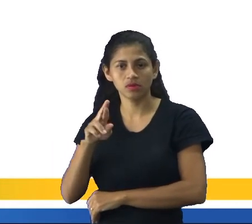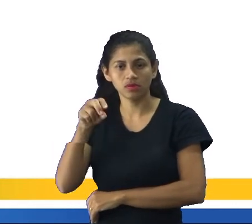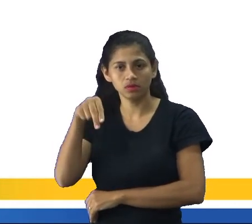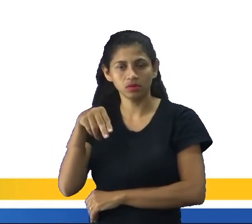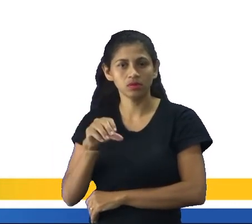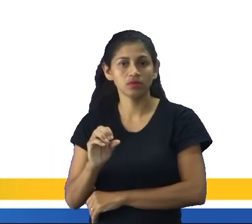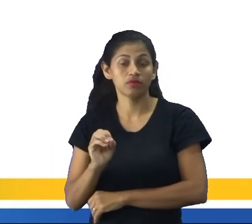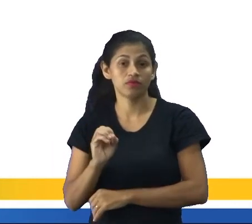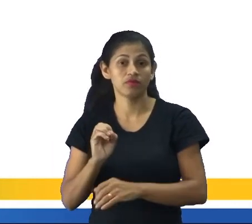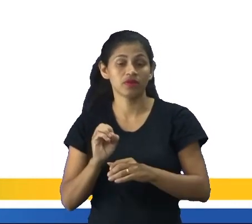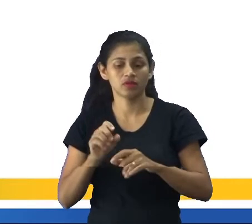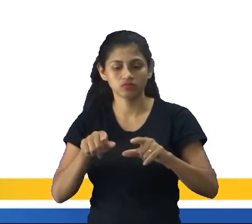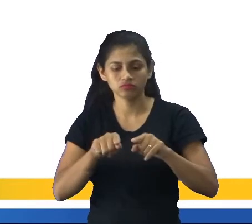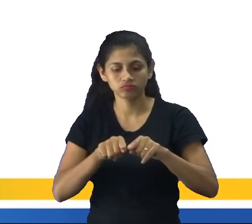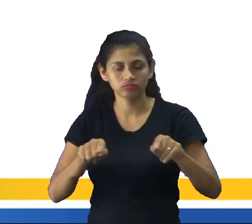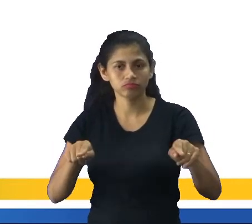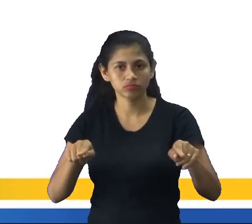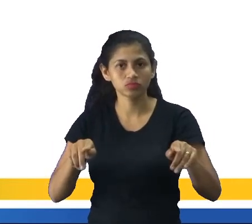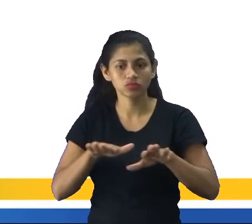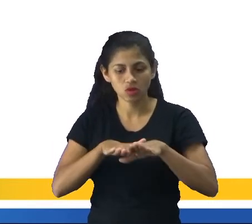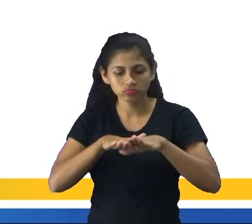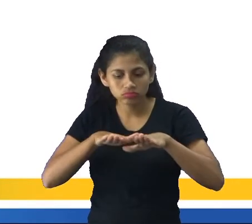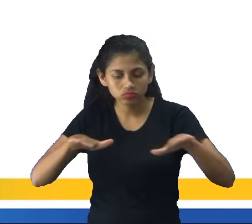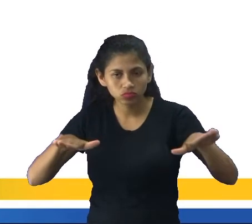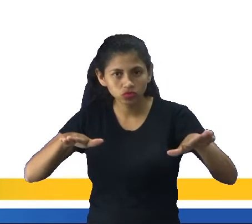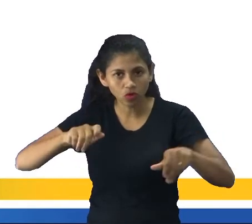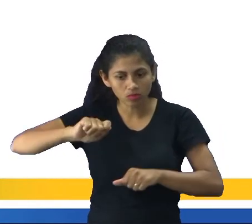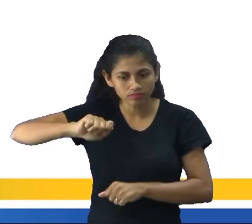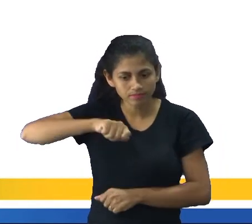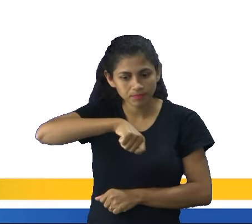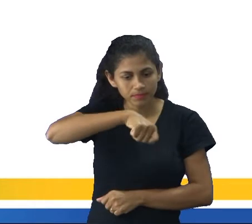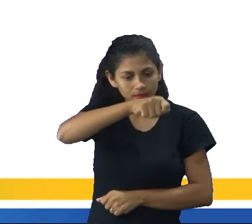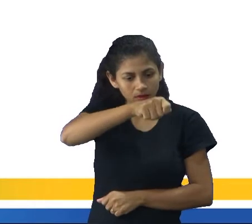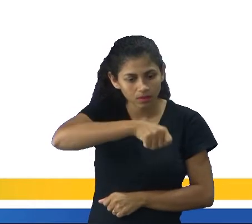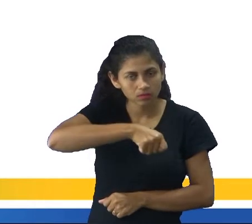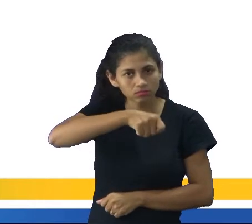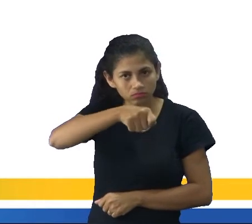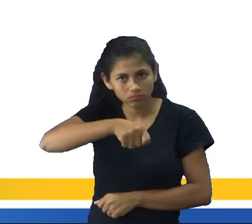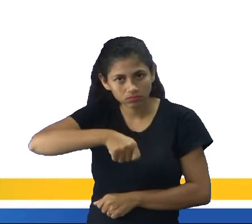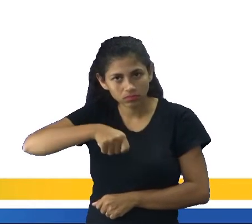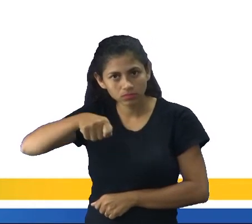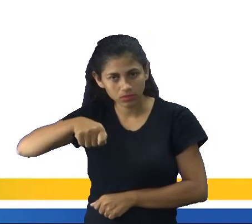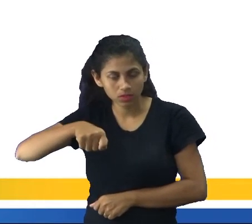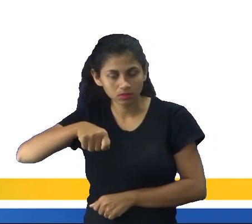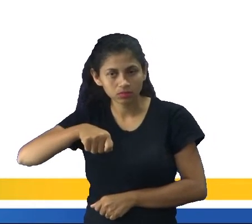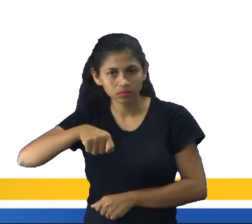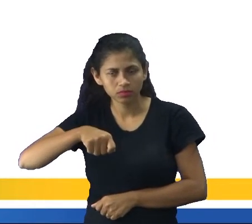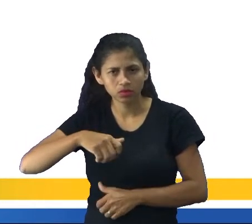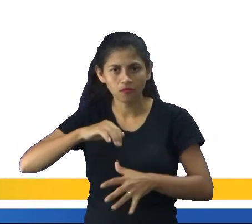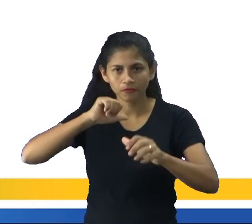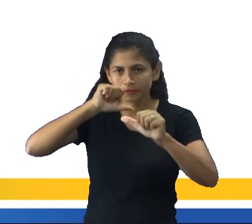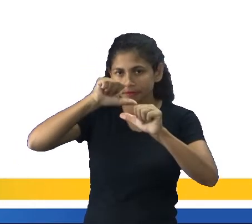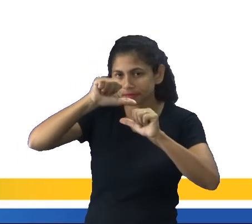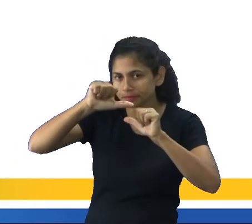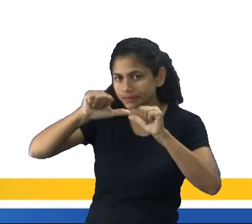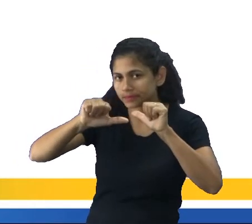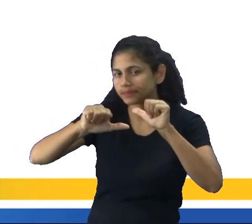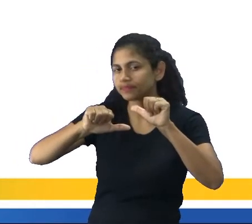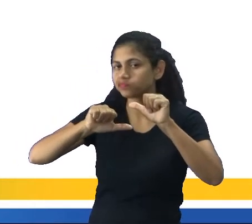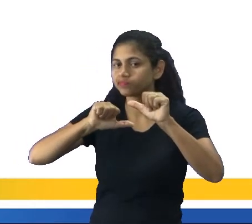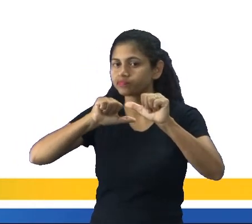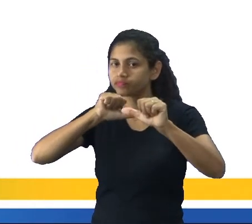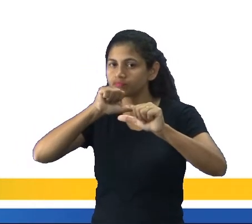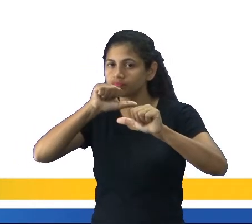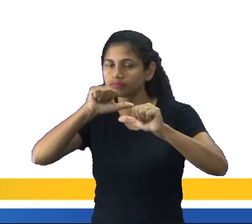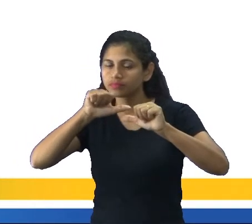marca no chão de giz, tinta ou graveto. Então veja que a gente foi adaptando, a gente foi modificando. Qual